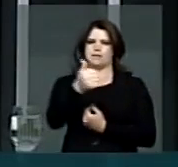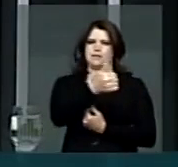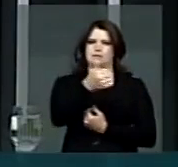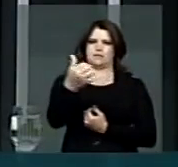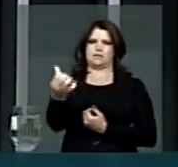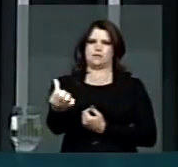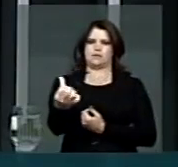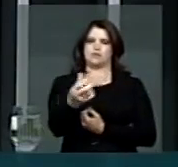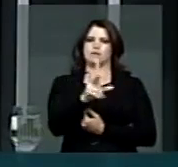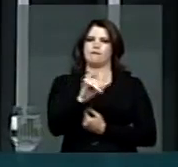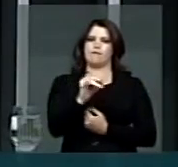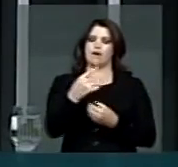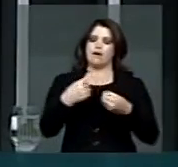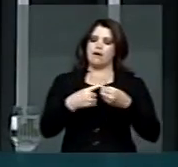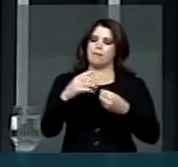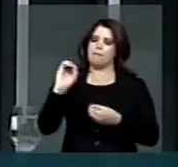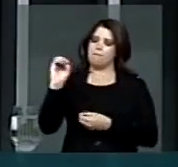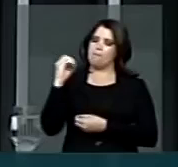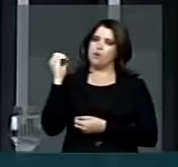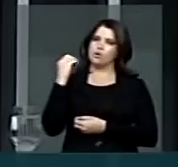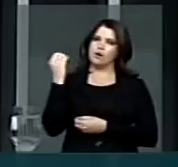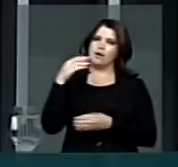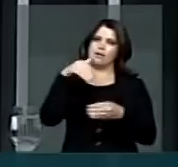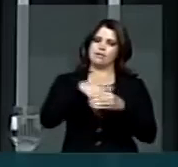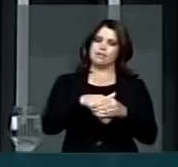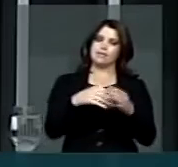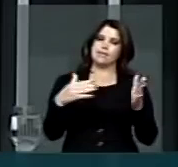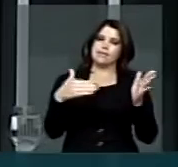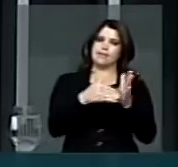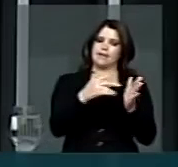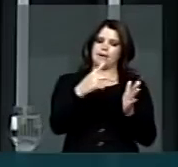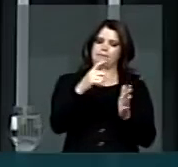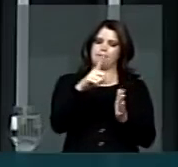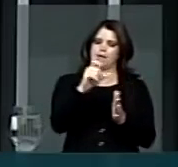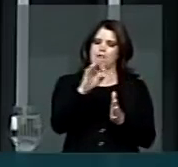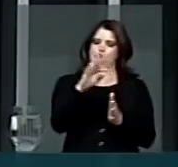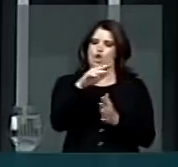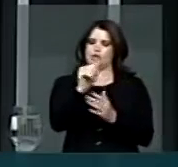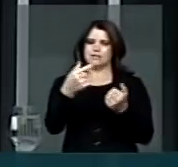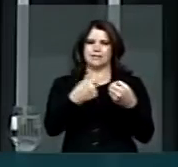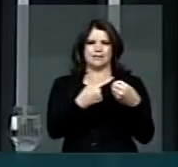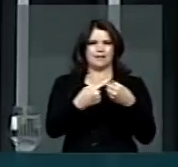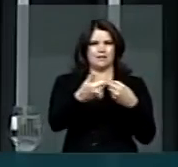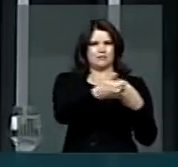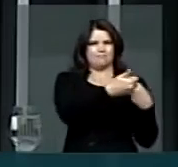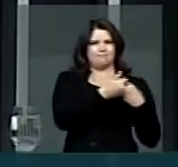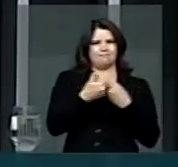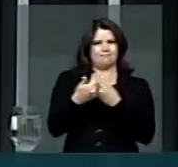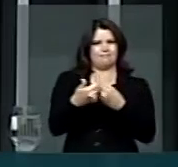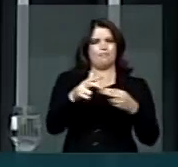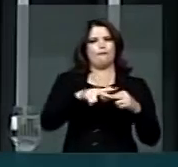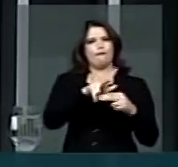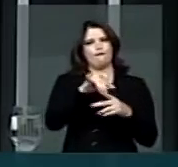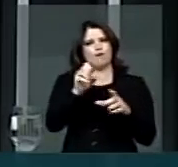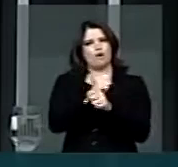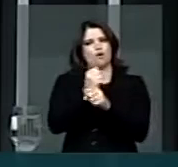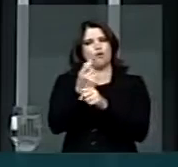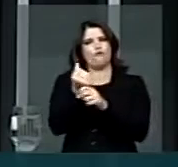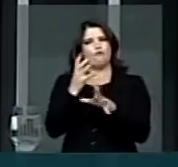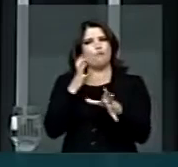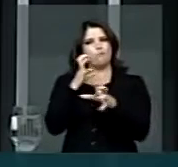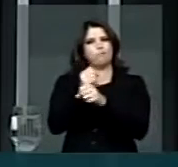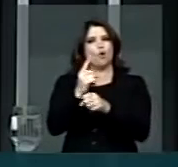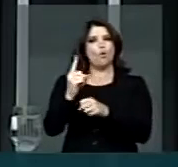BR-116 que liga Porto Alegre a Pelotas e o contorno de Pelotas. Obras orçadas